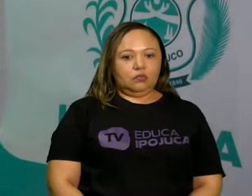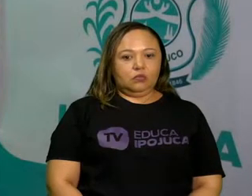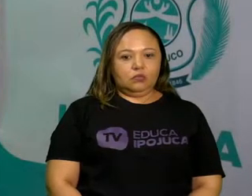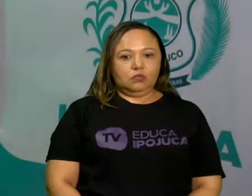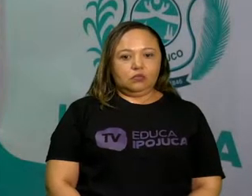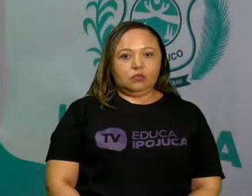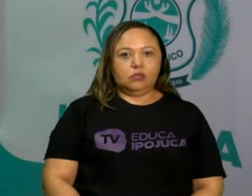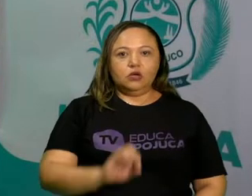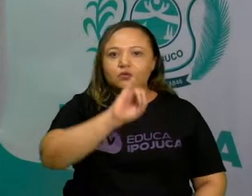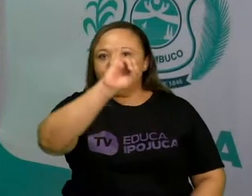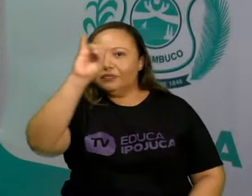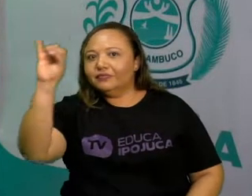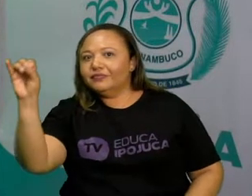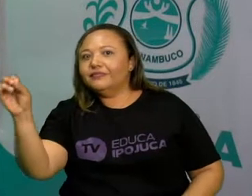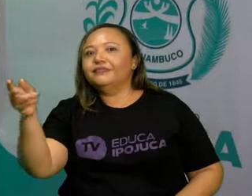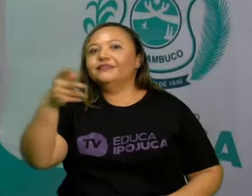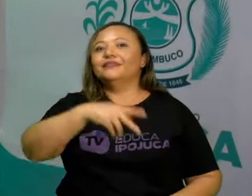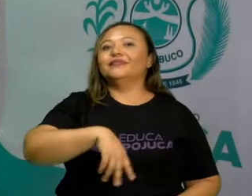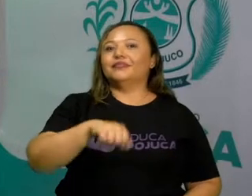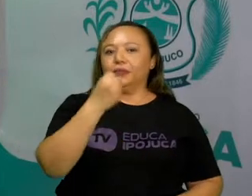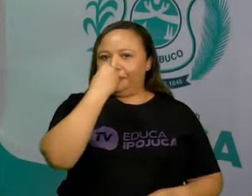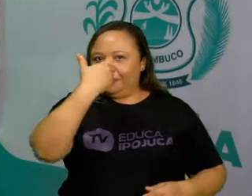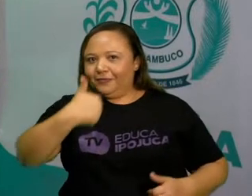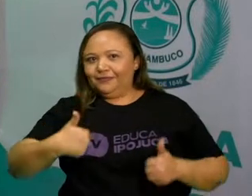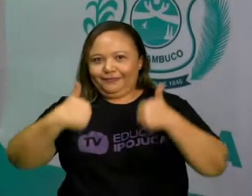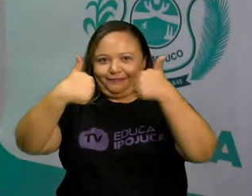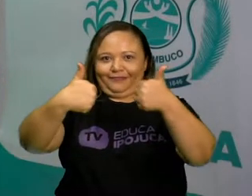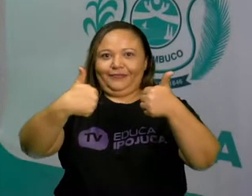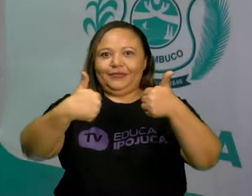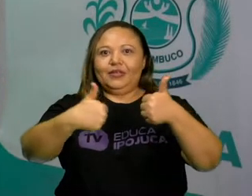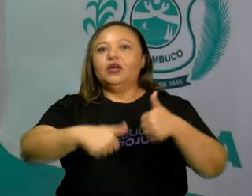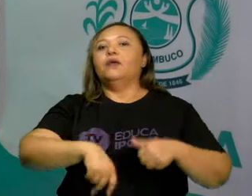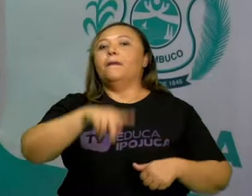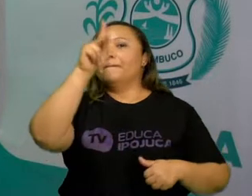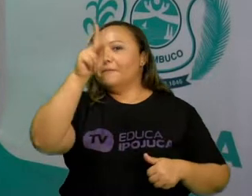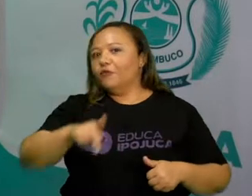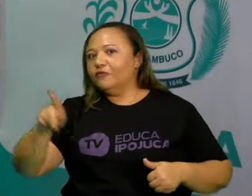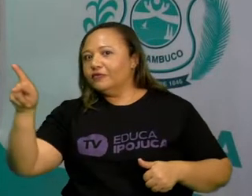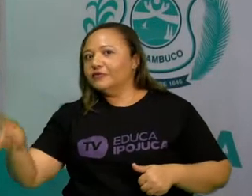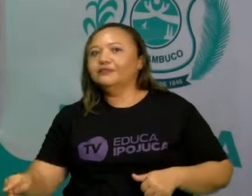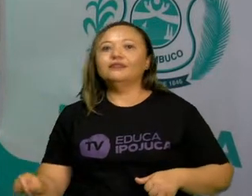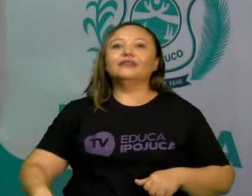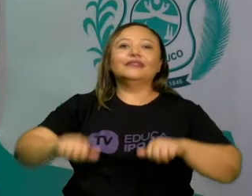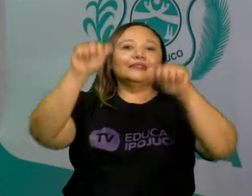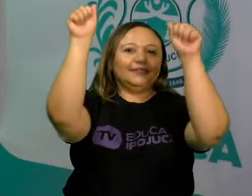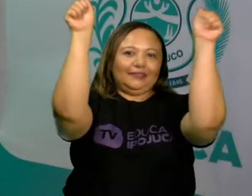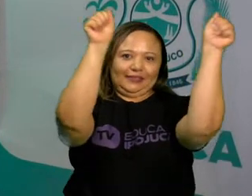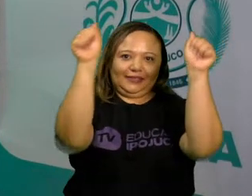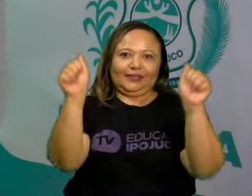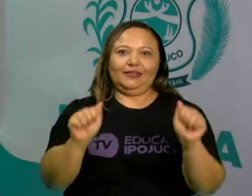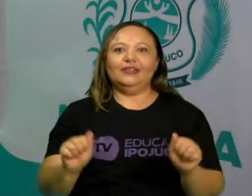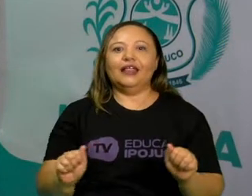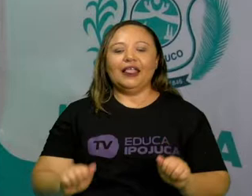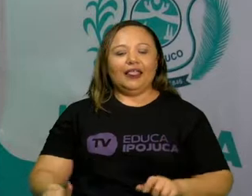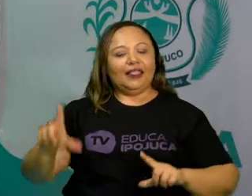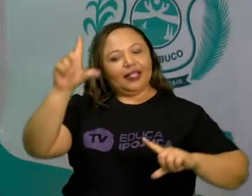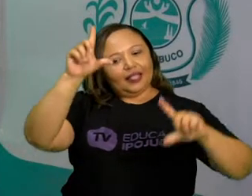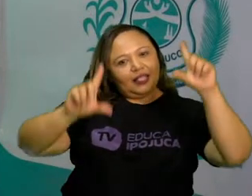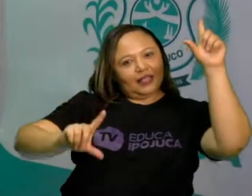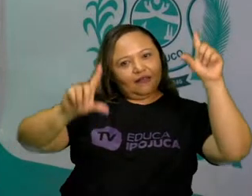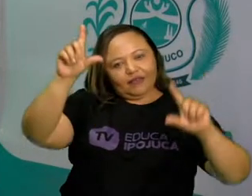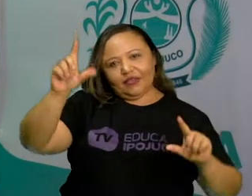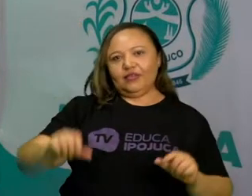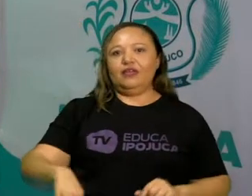Oi Oi pessoal tudo bom com vocês Professor Sandro guerra professor de artes TV Pojuca